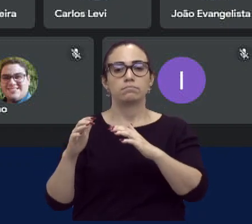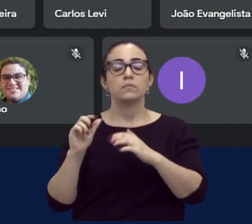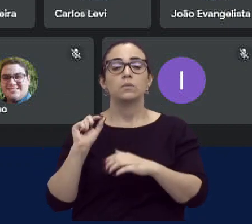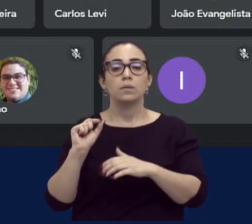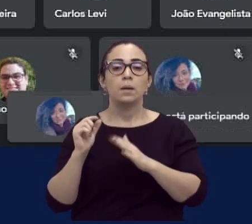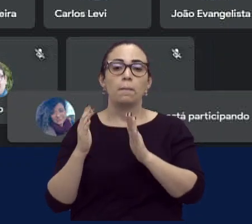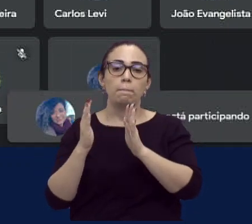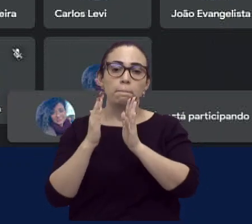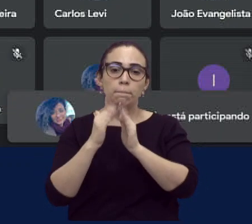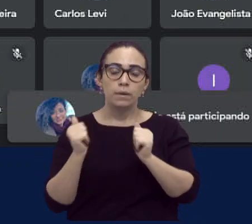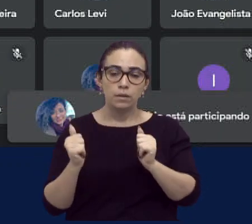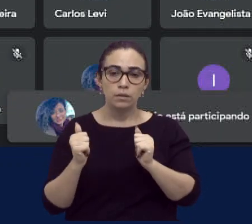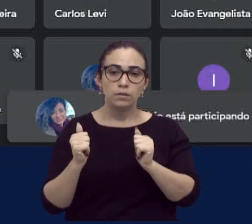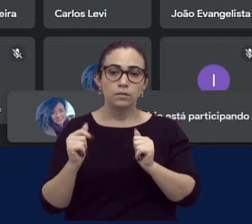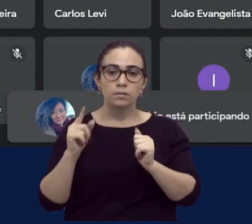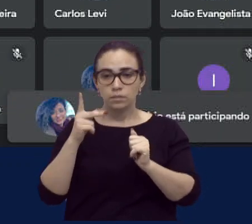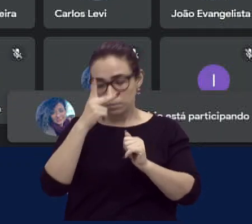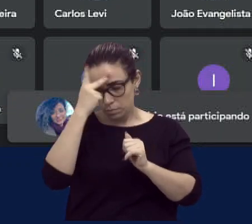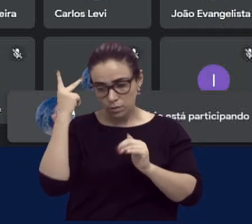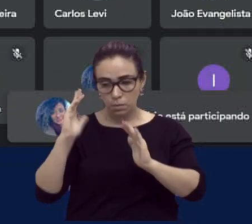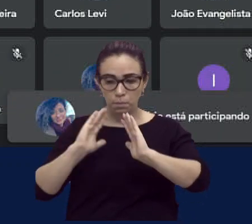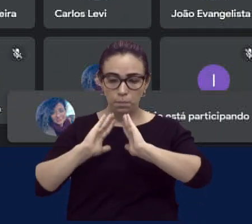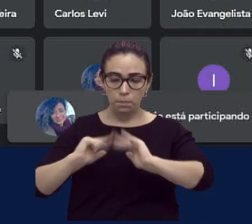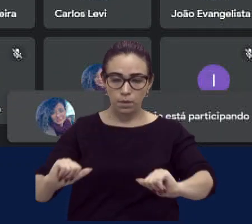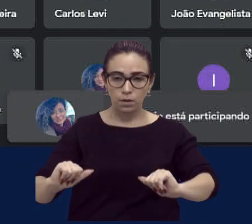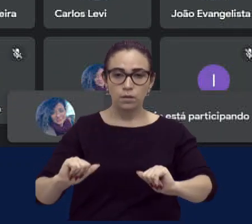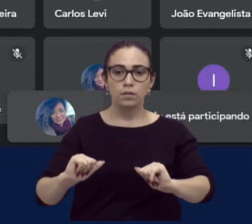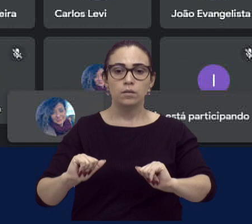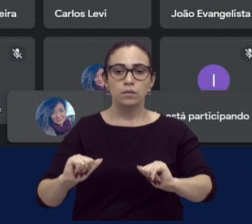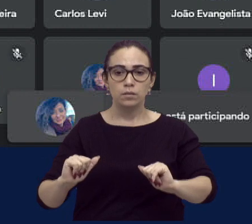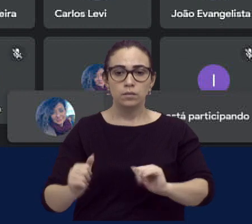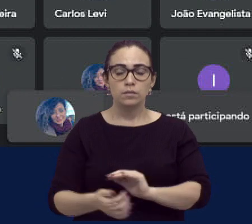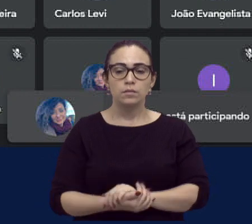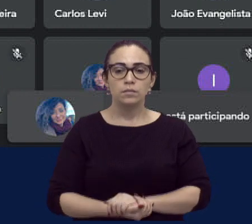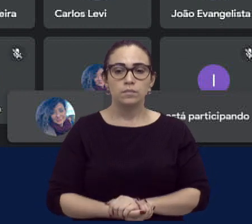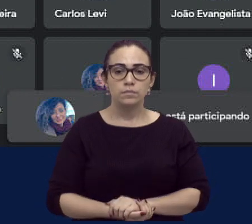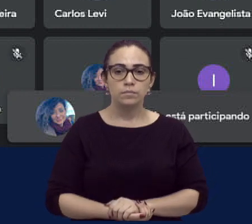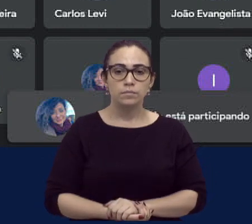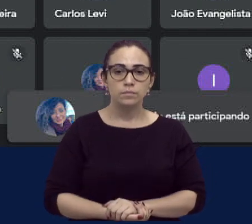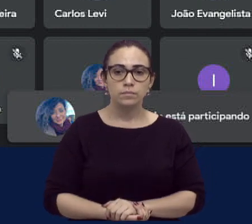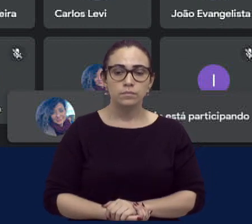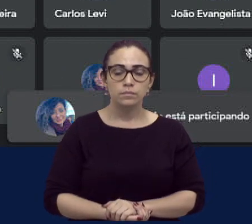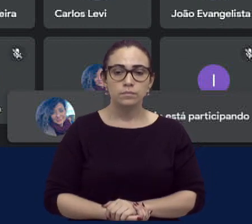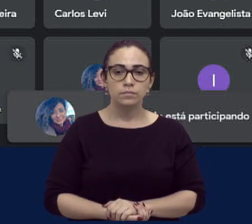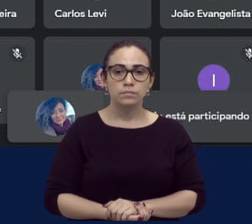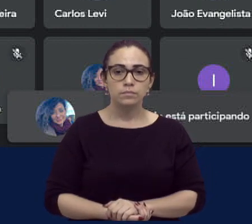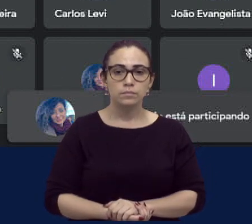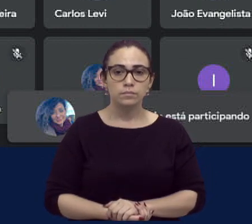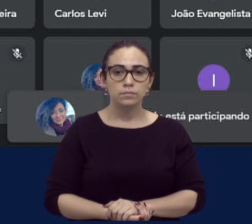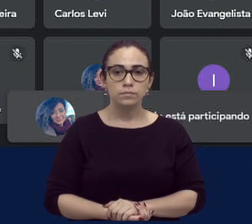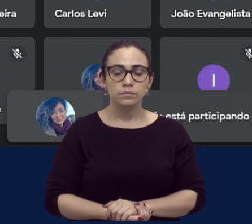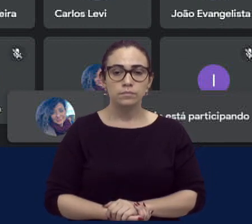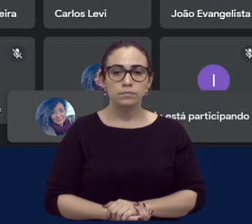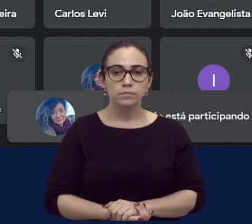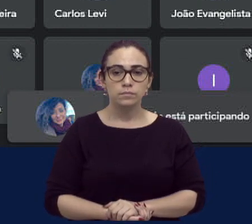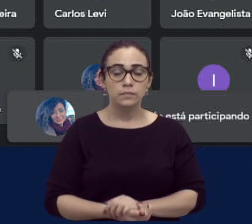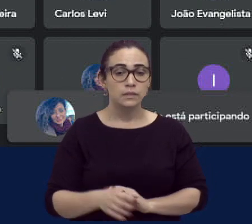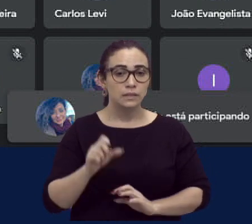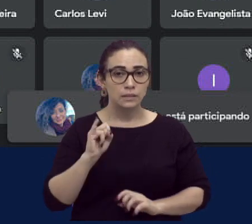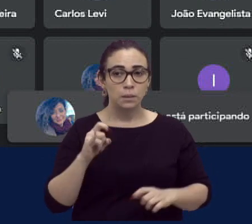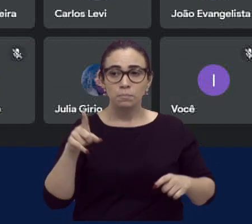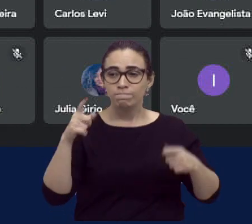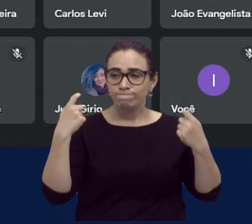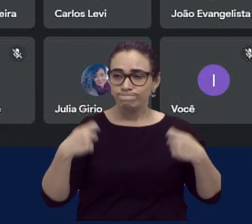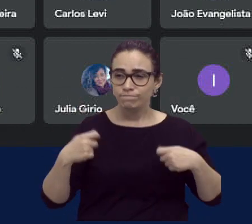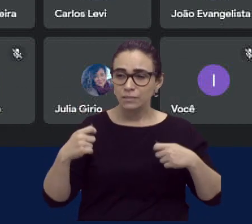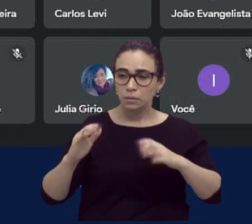pedido. Todas as vezes, pessoal, que as necessidades não são